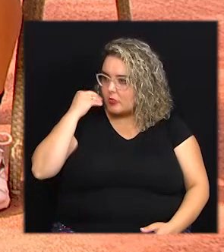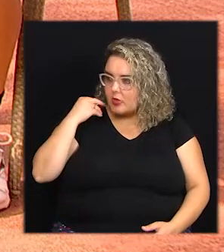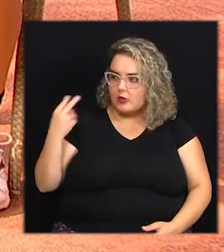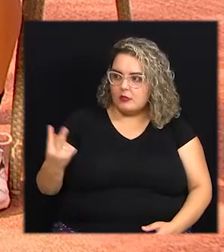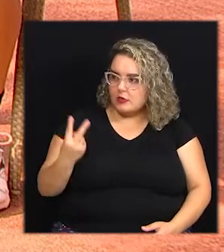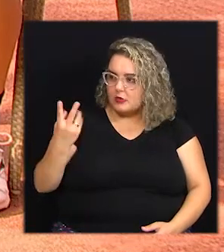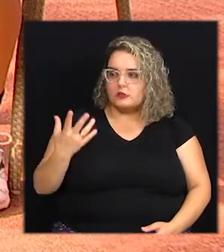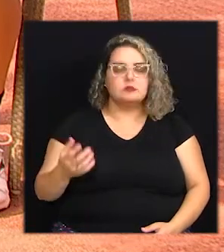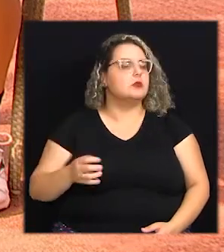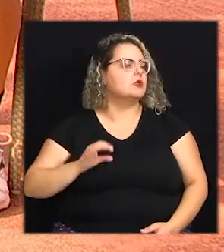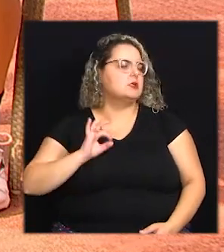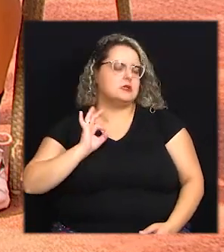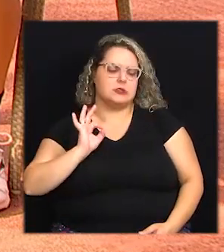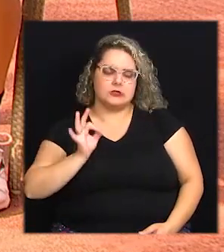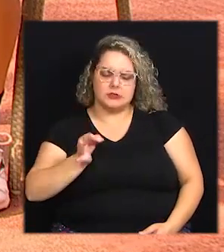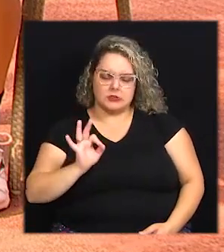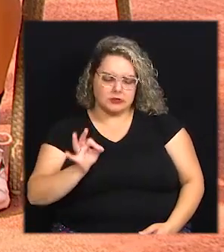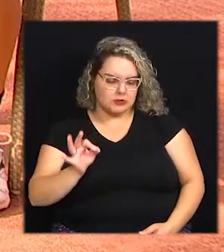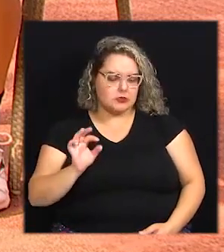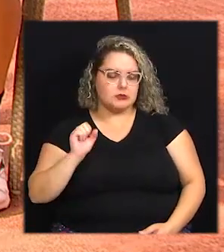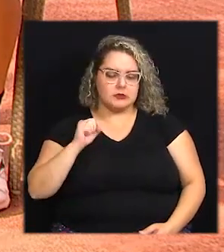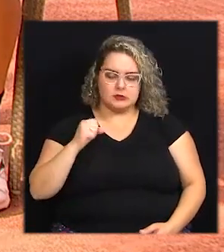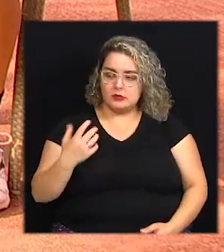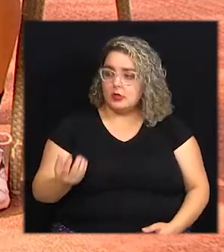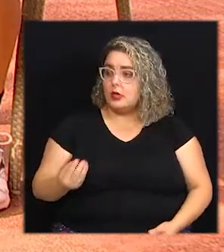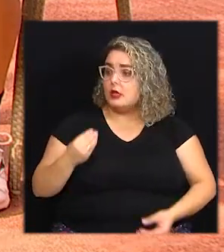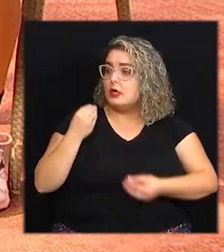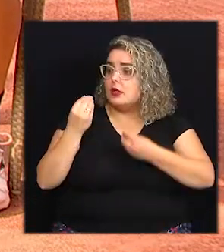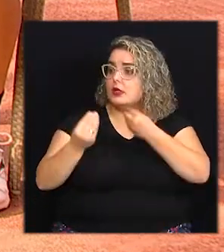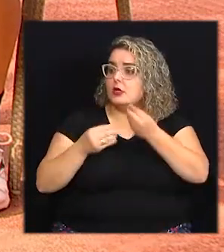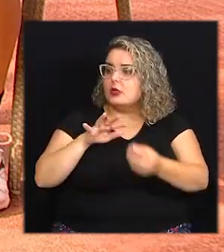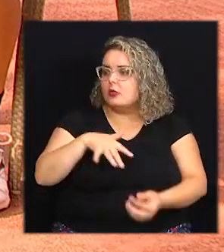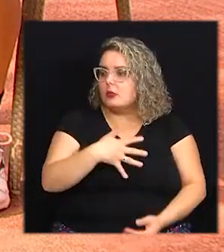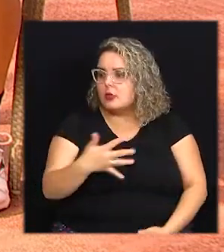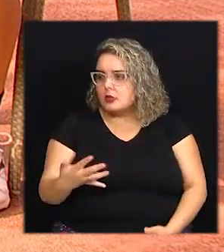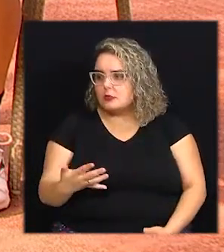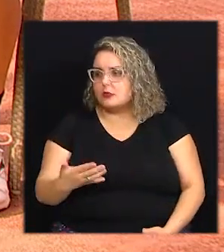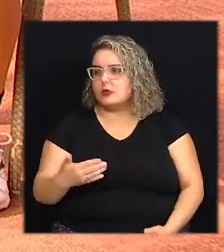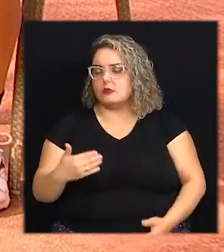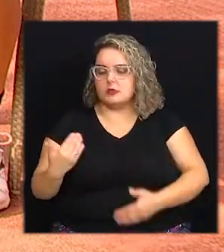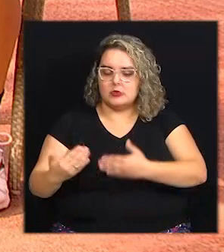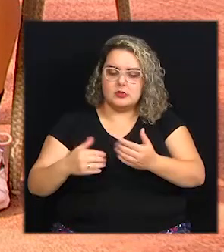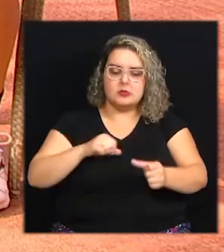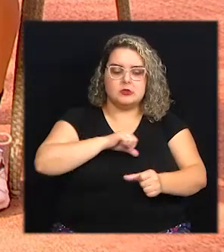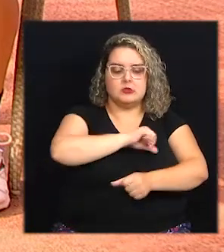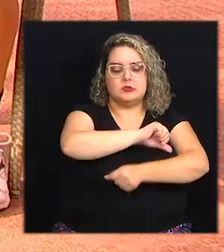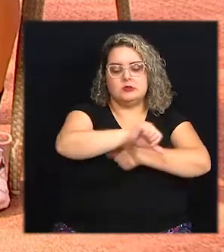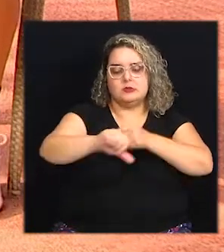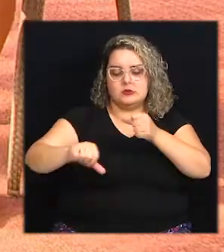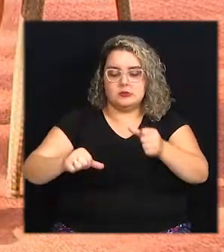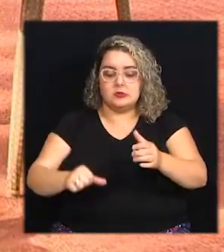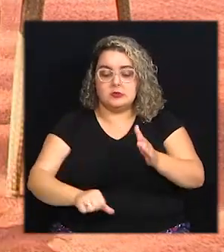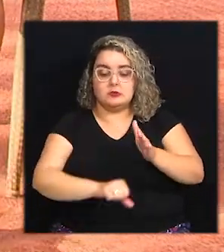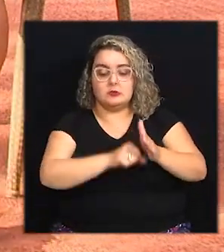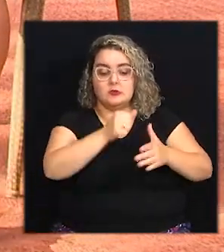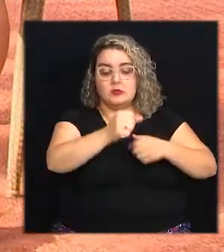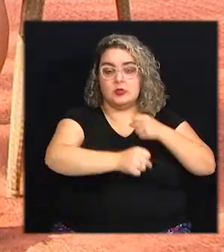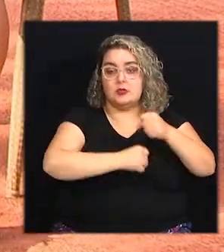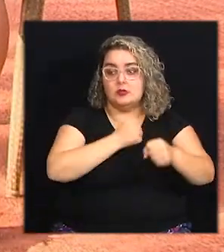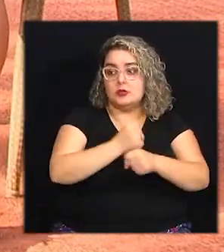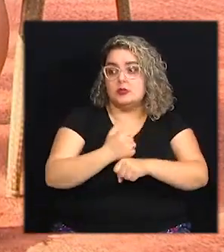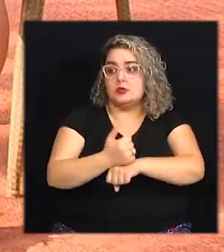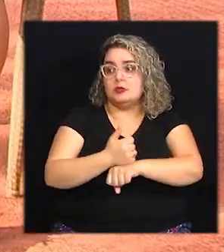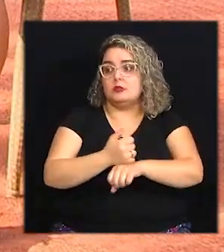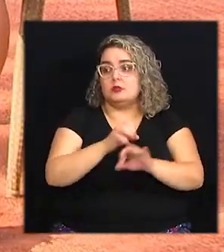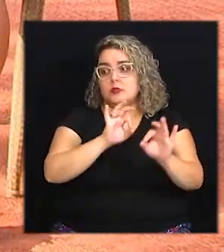você. Completamente. Como que é o calendário para você que está nessa transição, nesse primeiro ano de profissional? Para